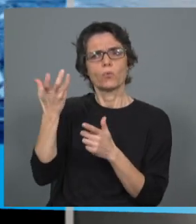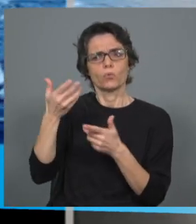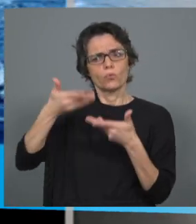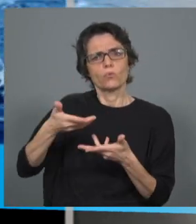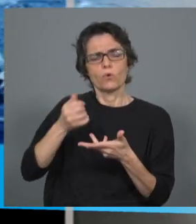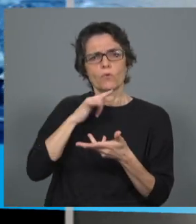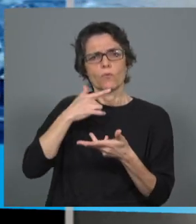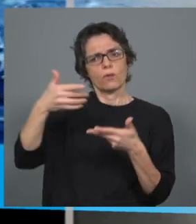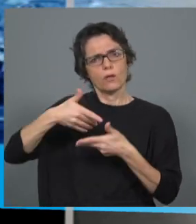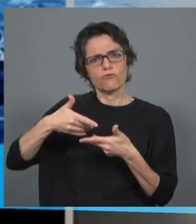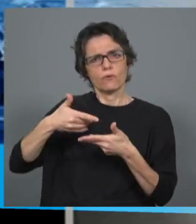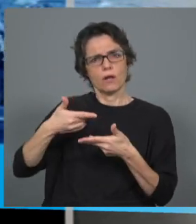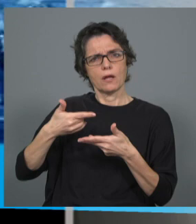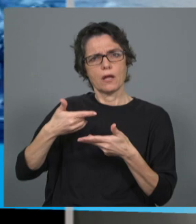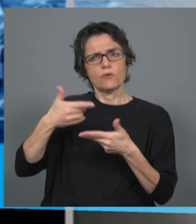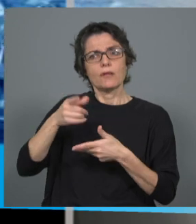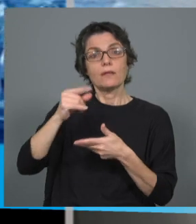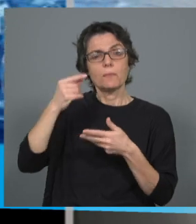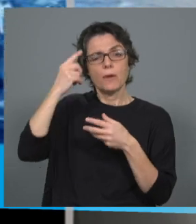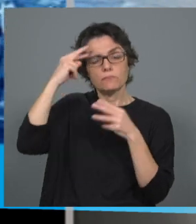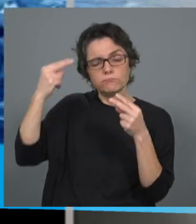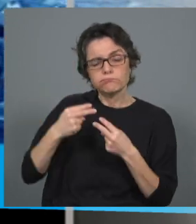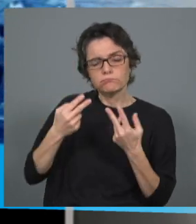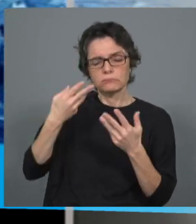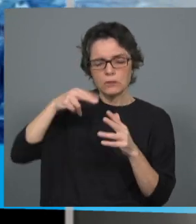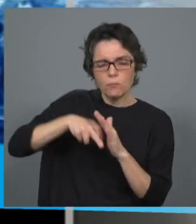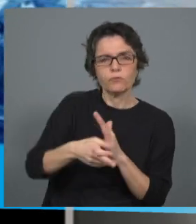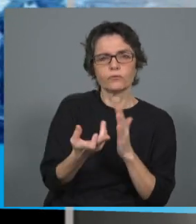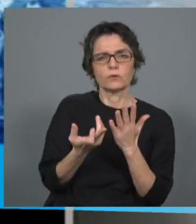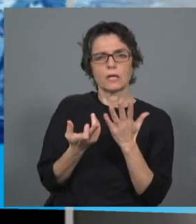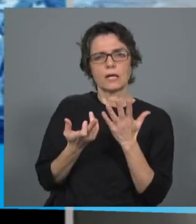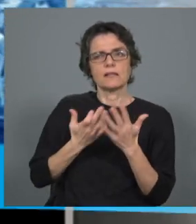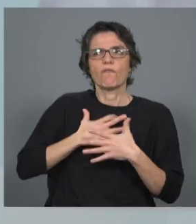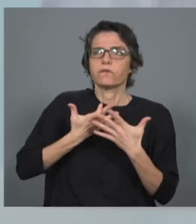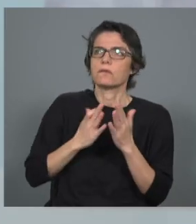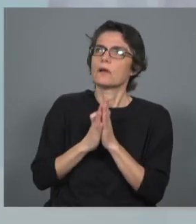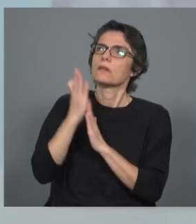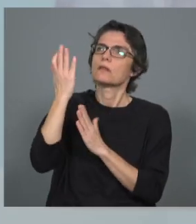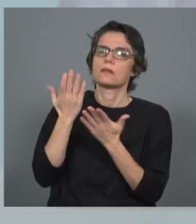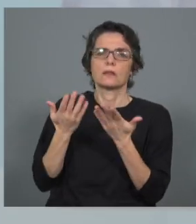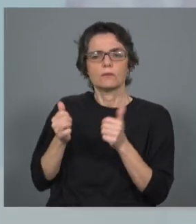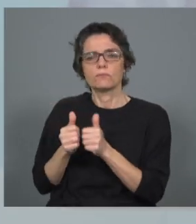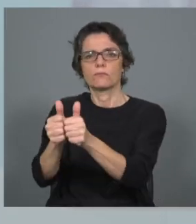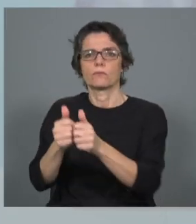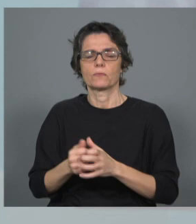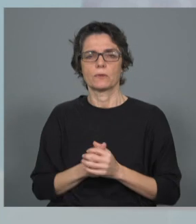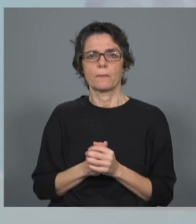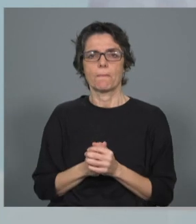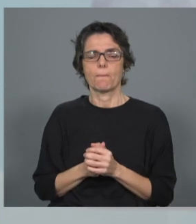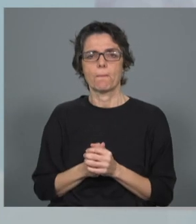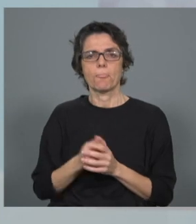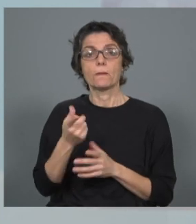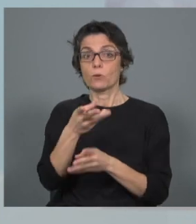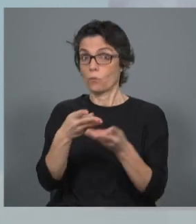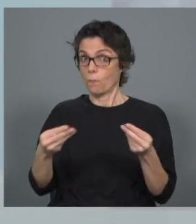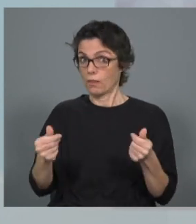e aprofundar esta dimensão vocacional. Pelo que me apercebi que tem já na divulgação desses